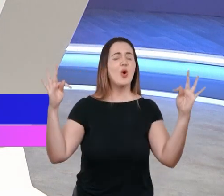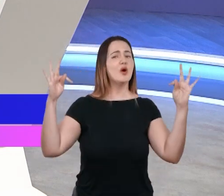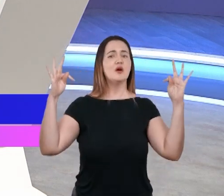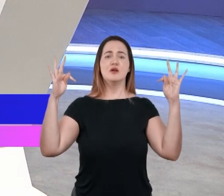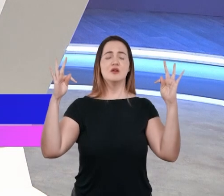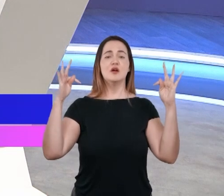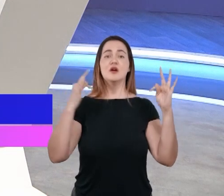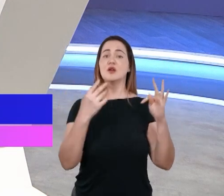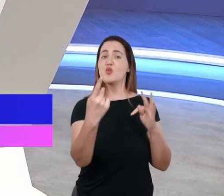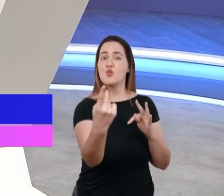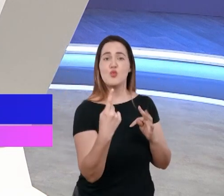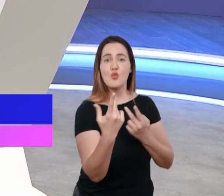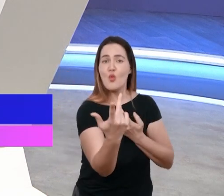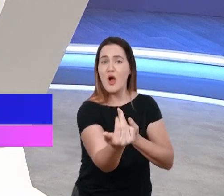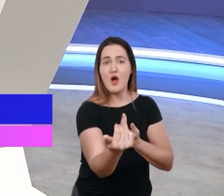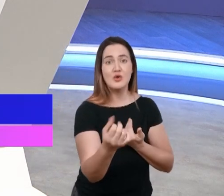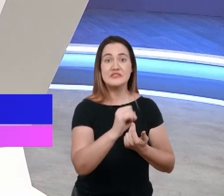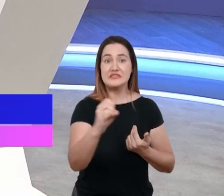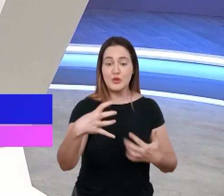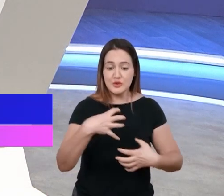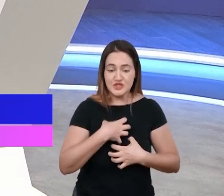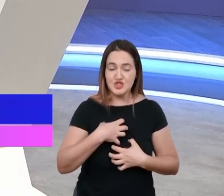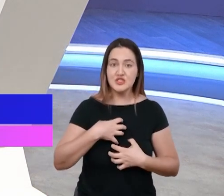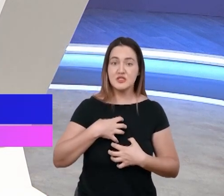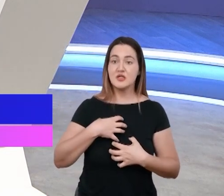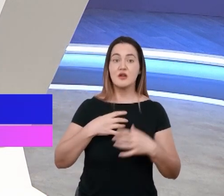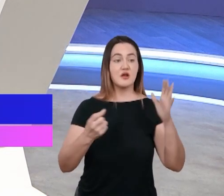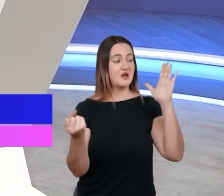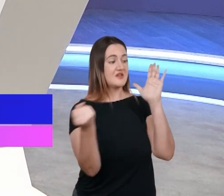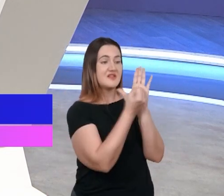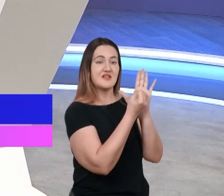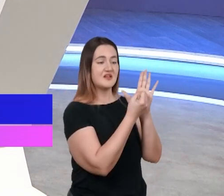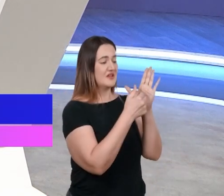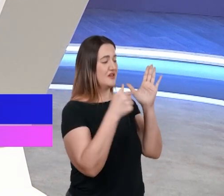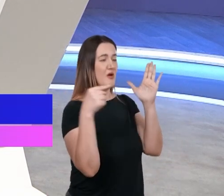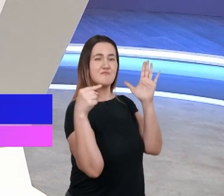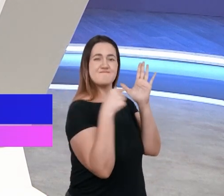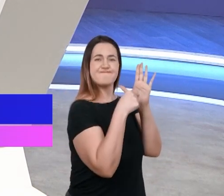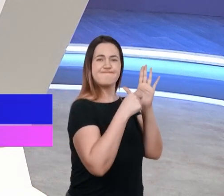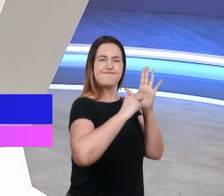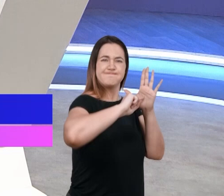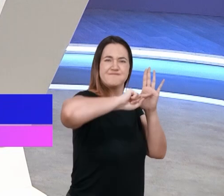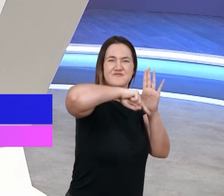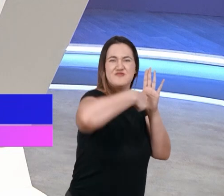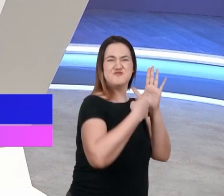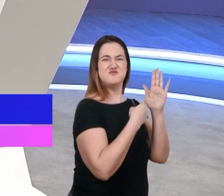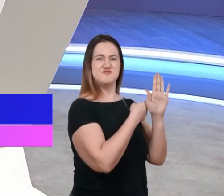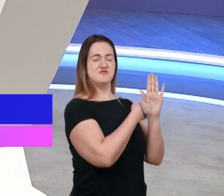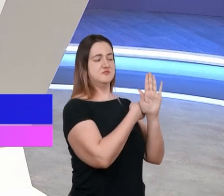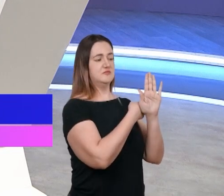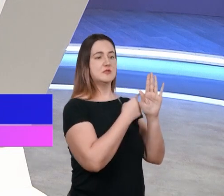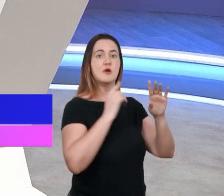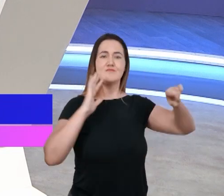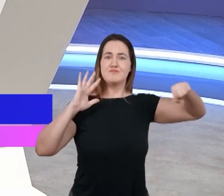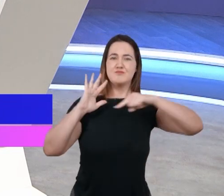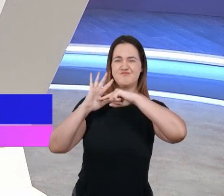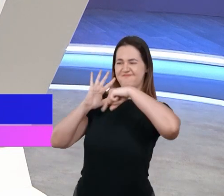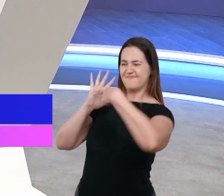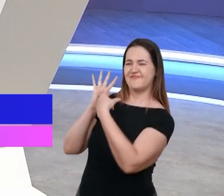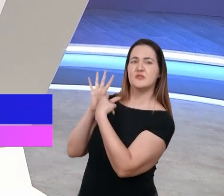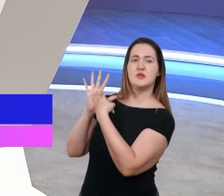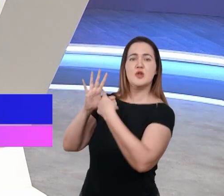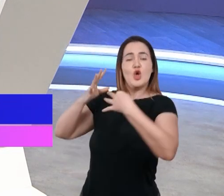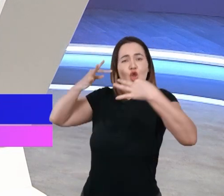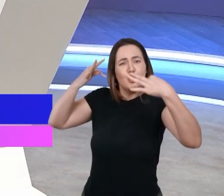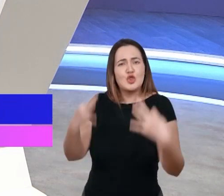minha pele e a sua pele. A dor que eu e você sentiríamos com os cravos passando pelas nossas mãos e pelos nossos pés, foi a mesma dor